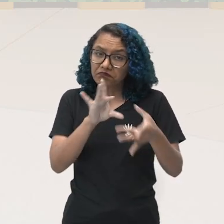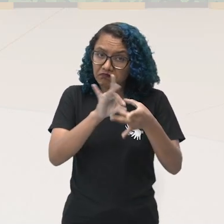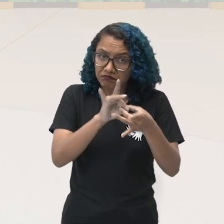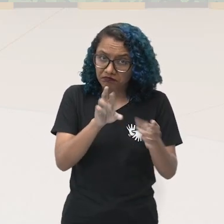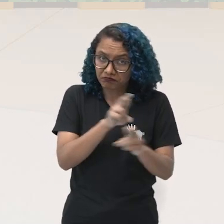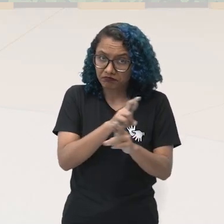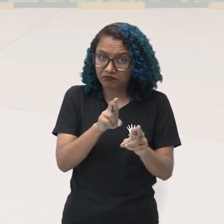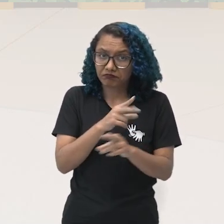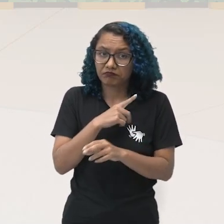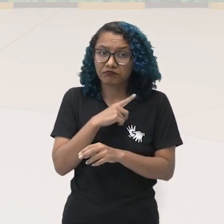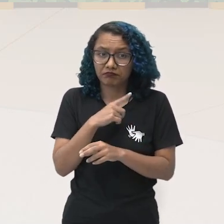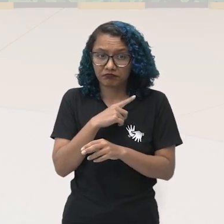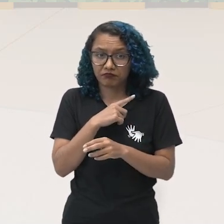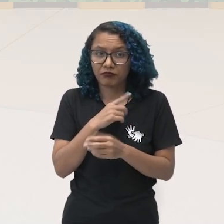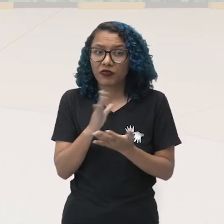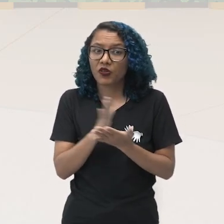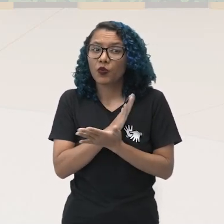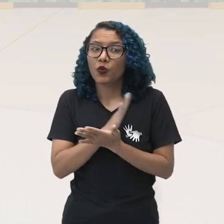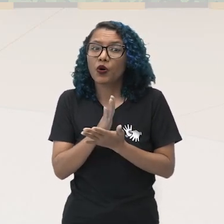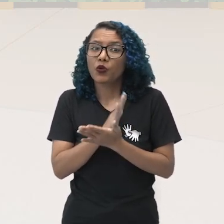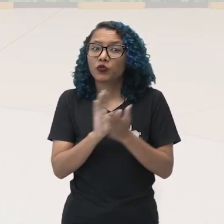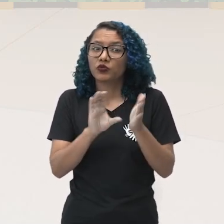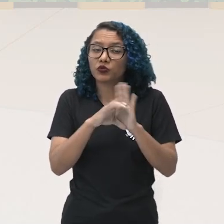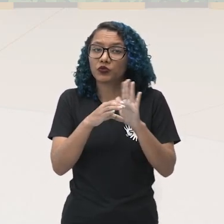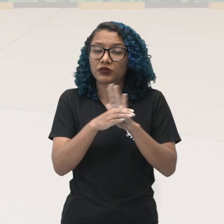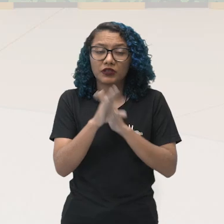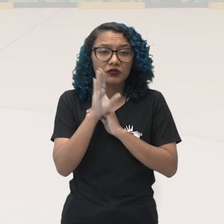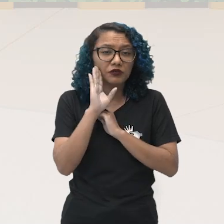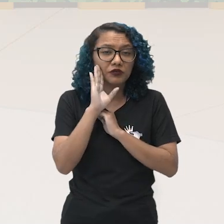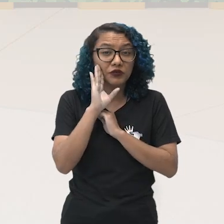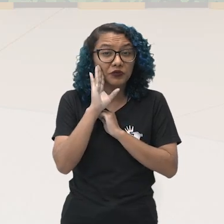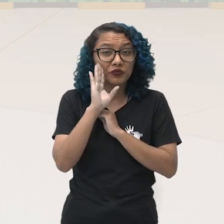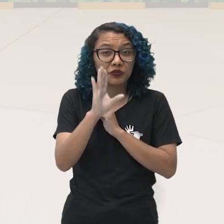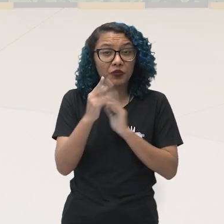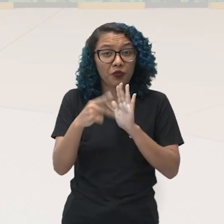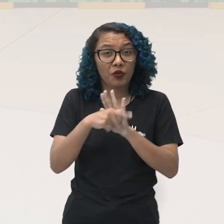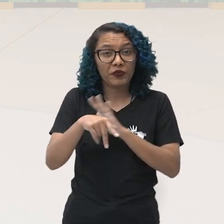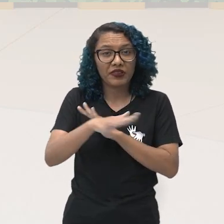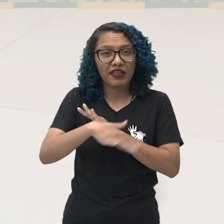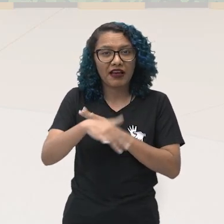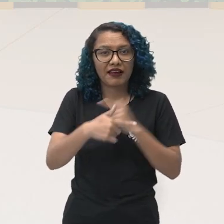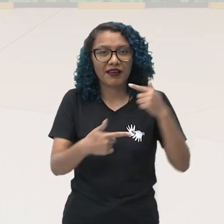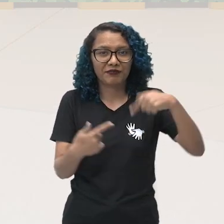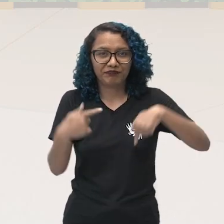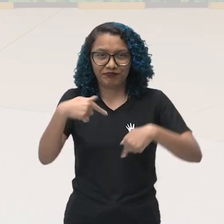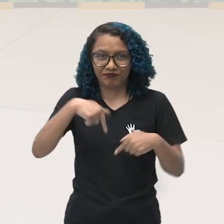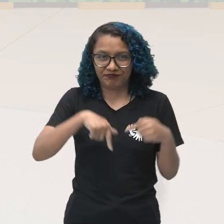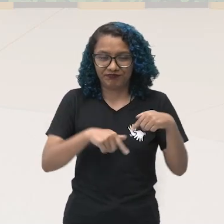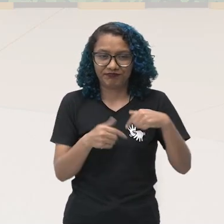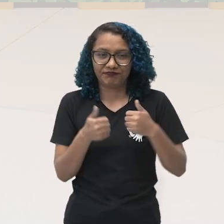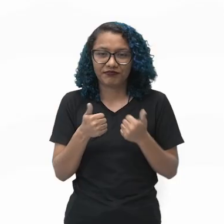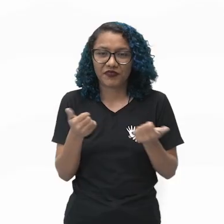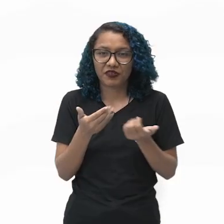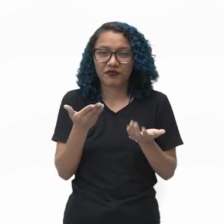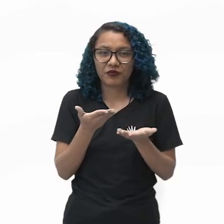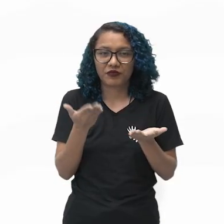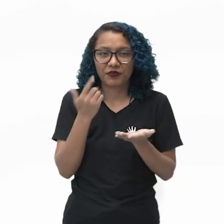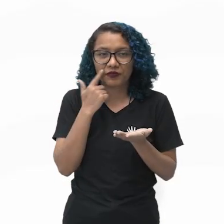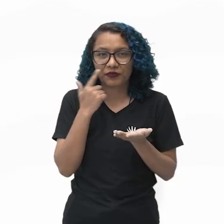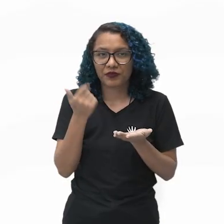ligados com alguns conceitos, principalmente da química. Então vamos ver o nosso primeiro.